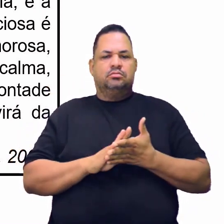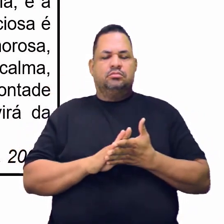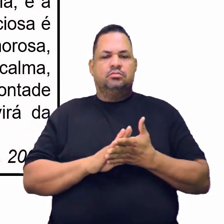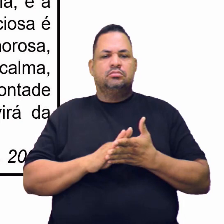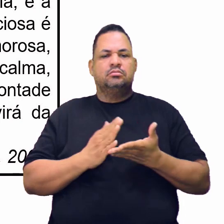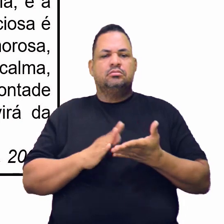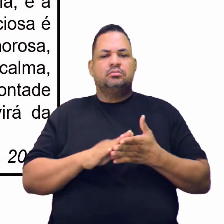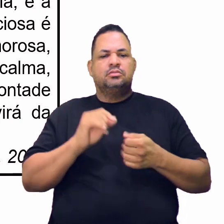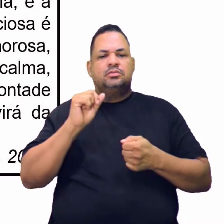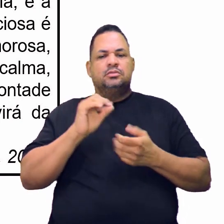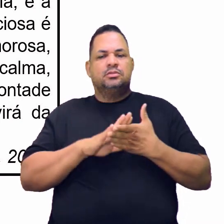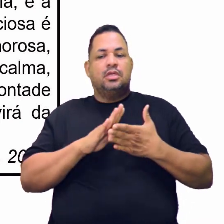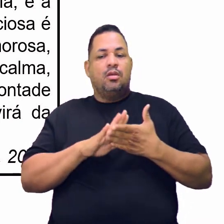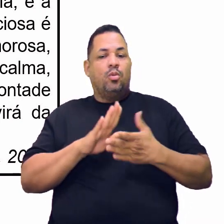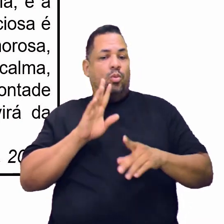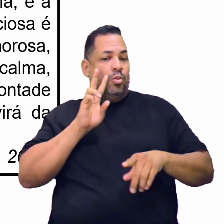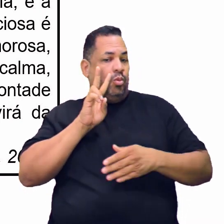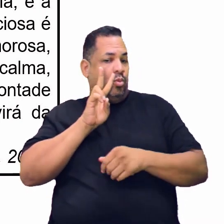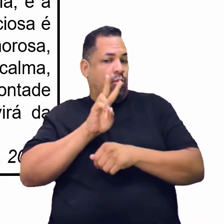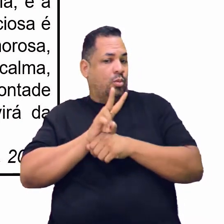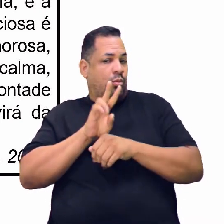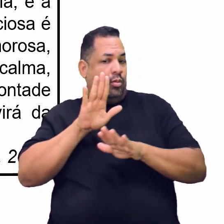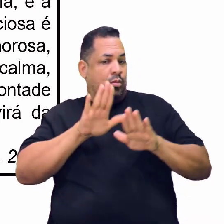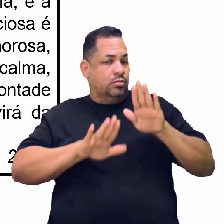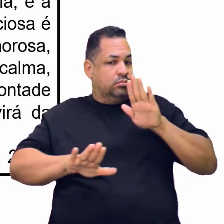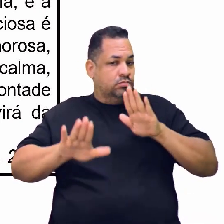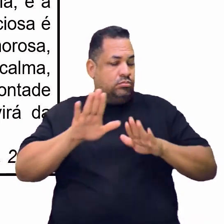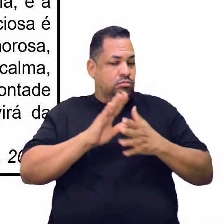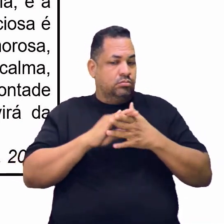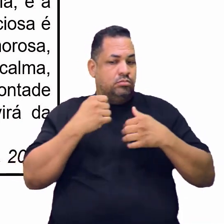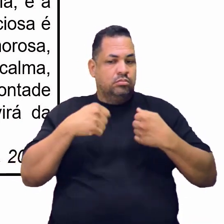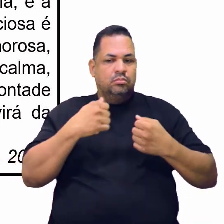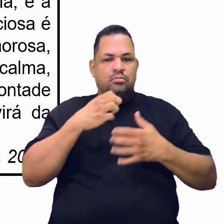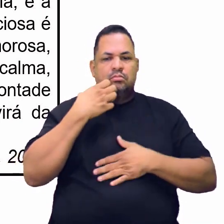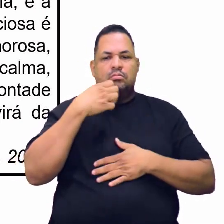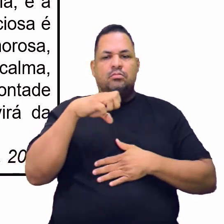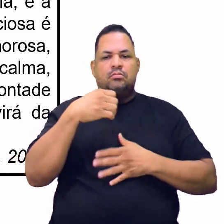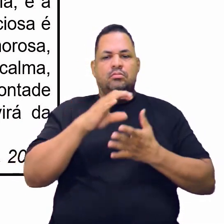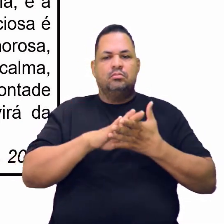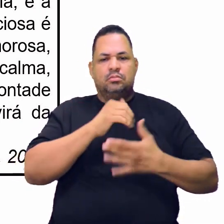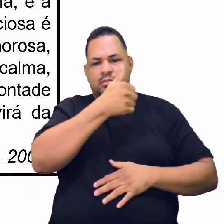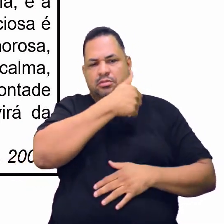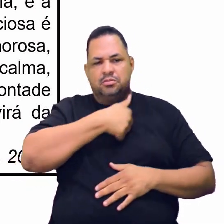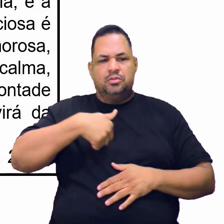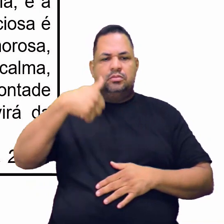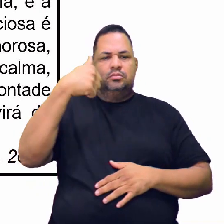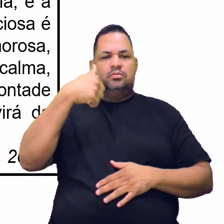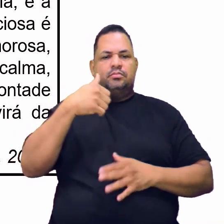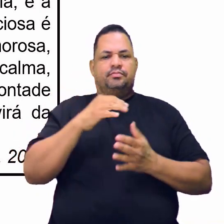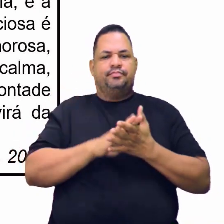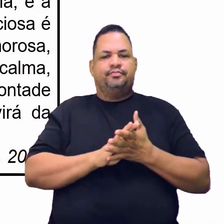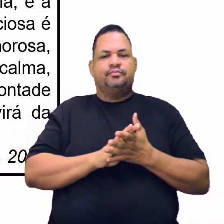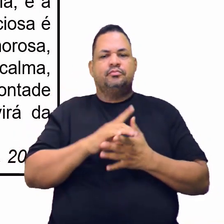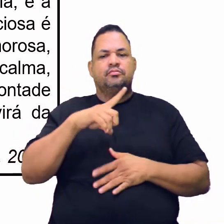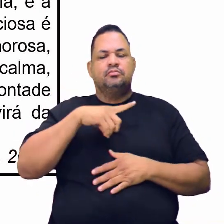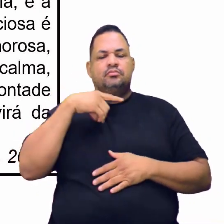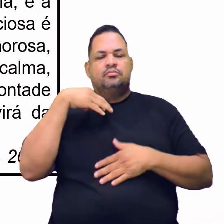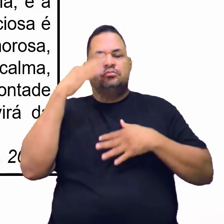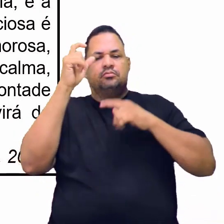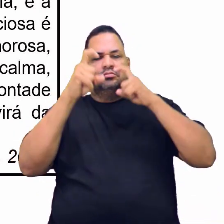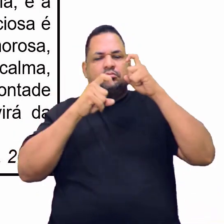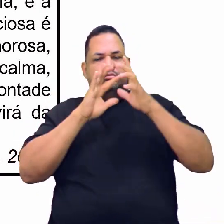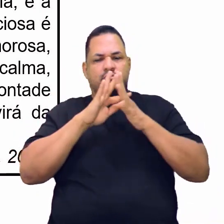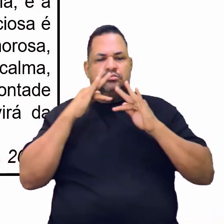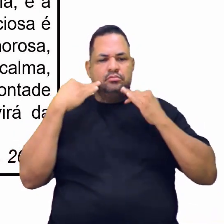cometida em suas ações, já que se precisará de energia para se recompor. A preocupação